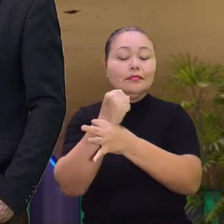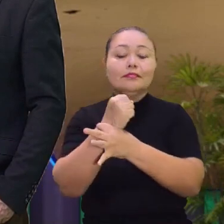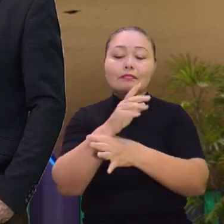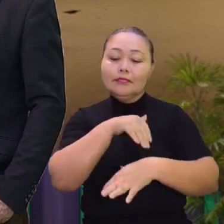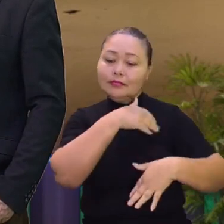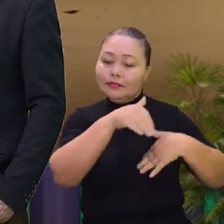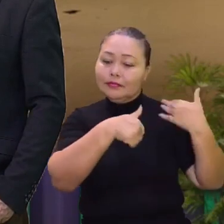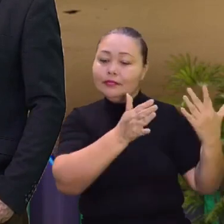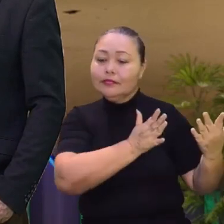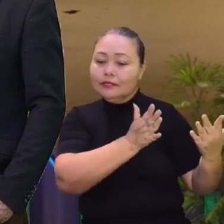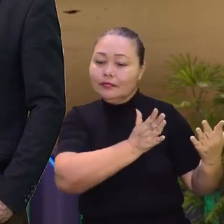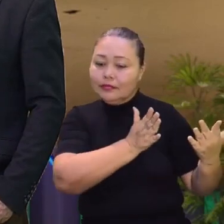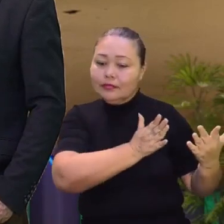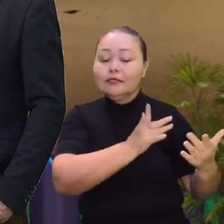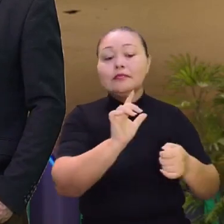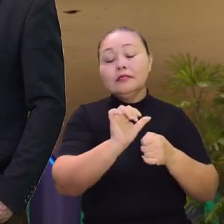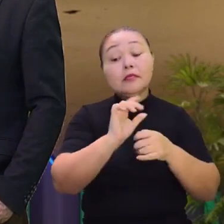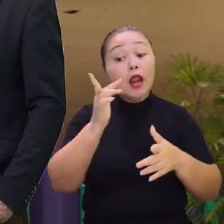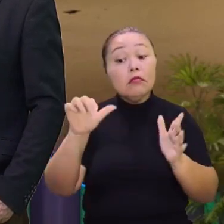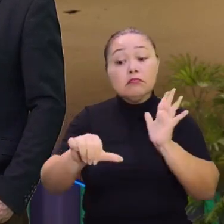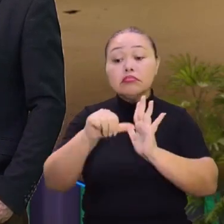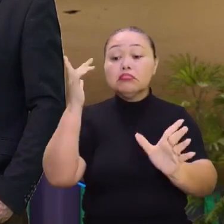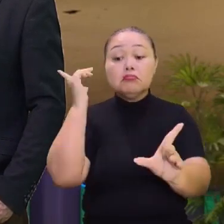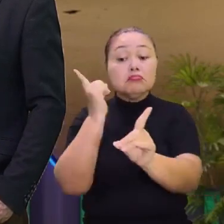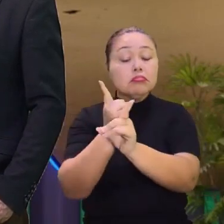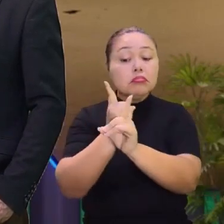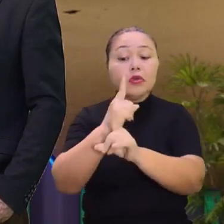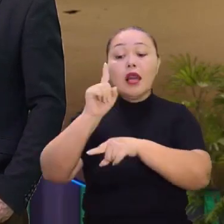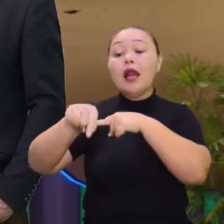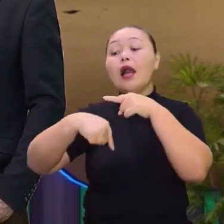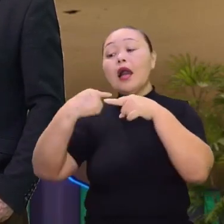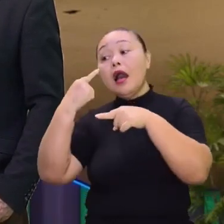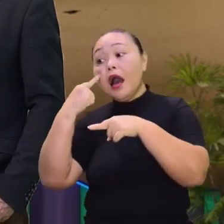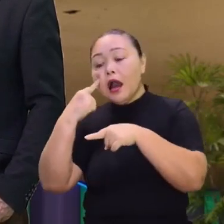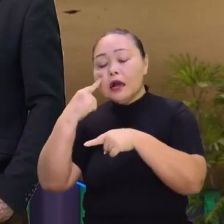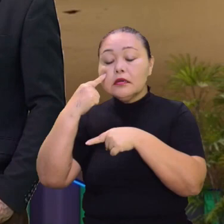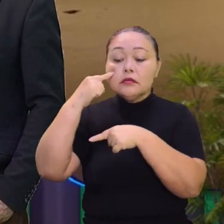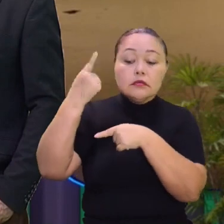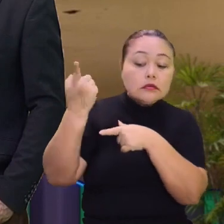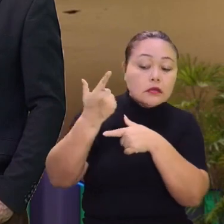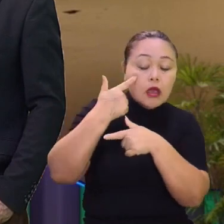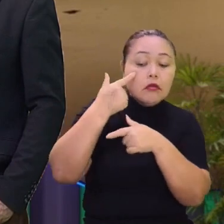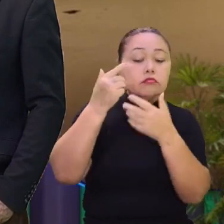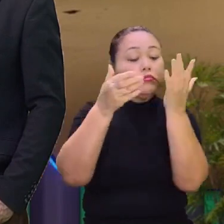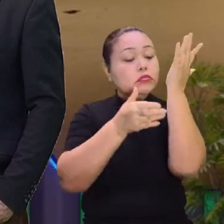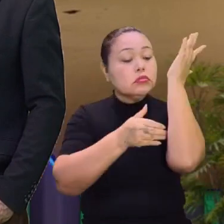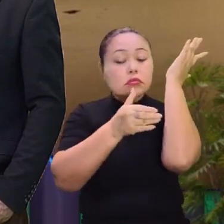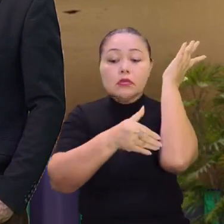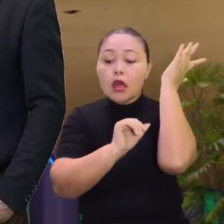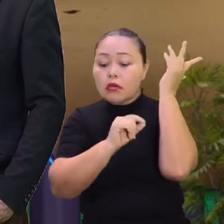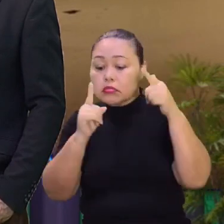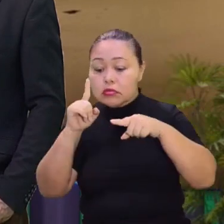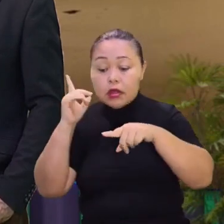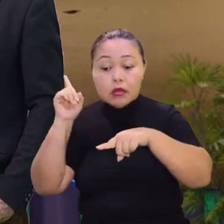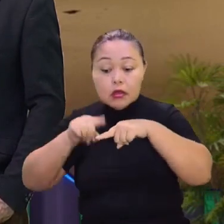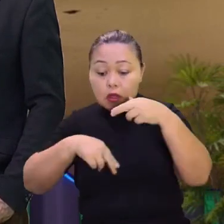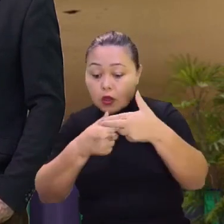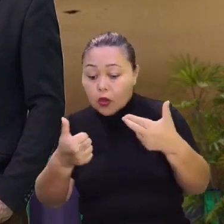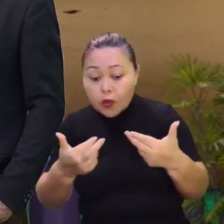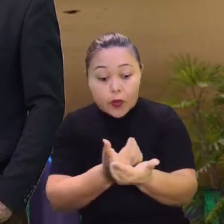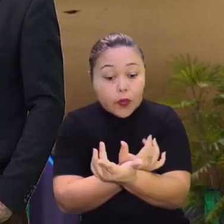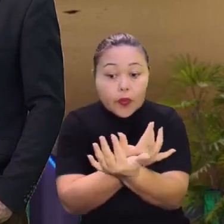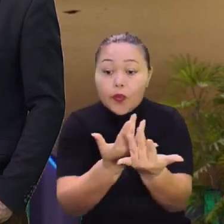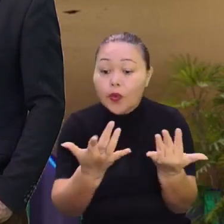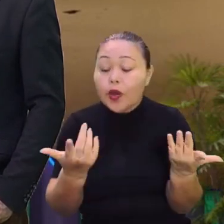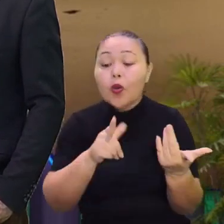muito certo, não foi do primeiro momento que foi encontrado, então partiram aí para plano B, o pau-brasil, depois especiarias, e foram se